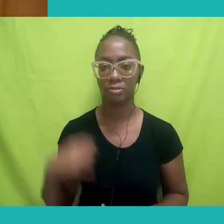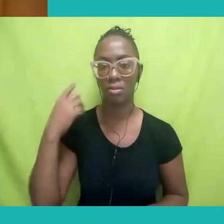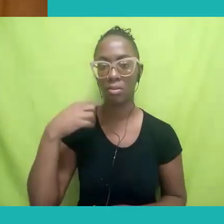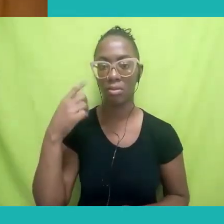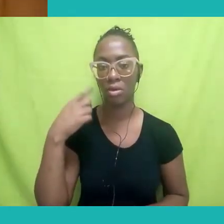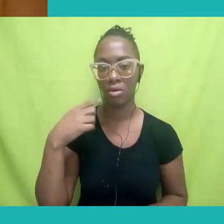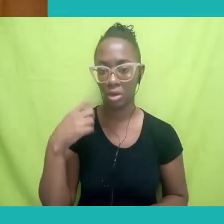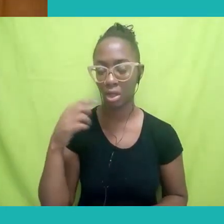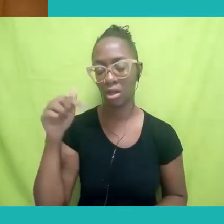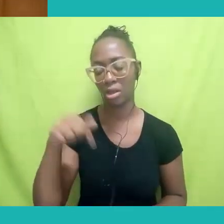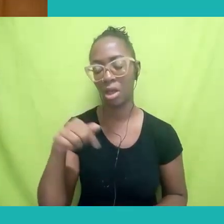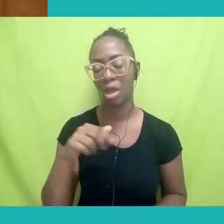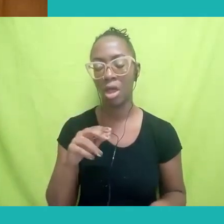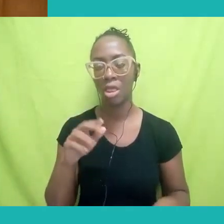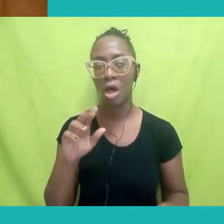da União,